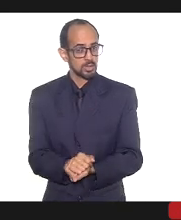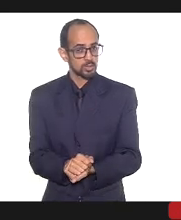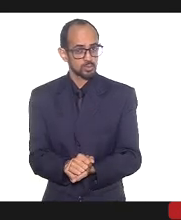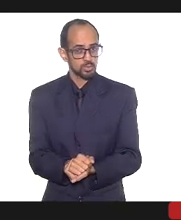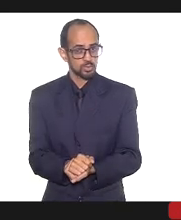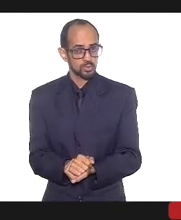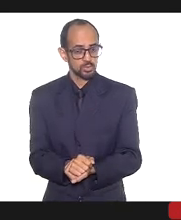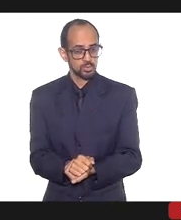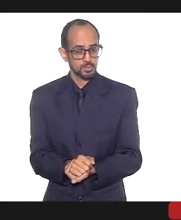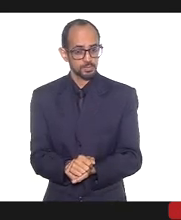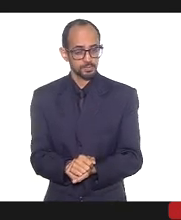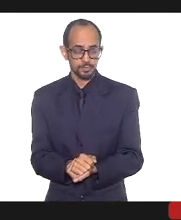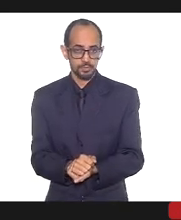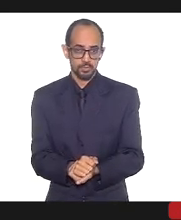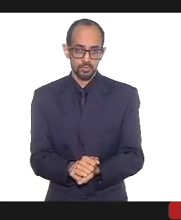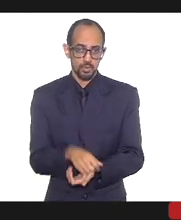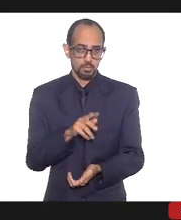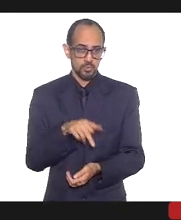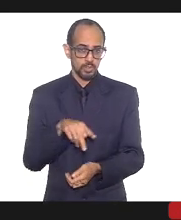professor Stelle,